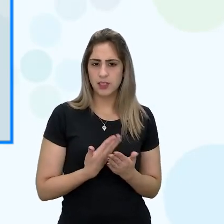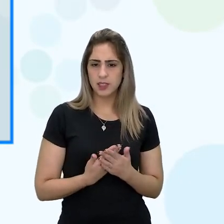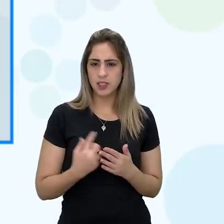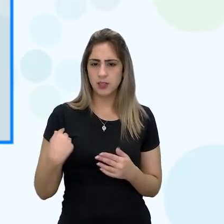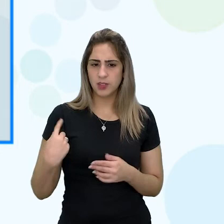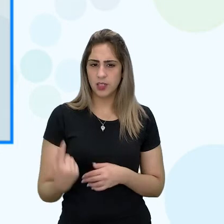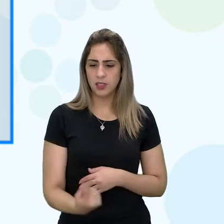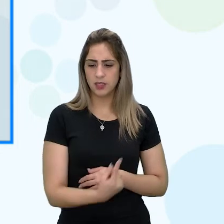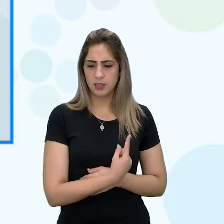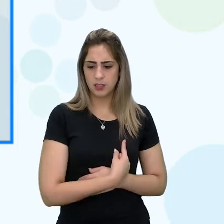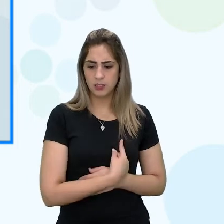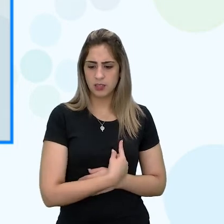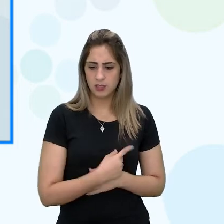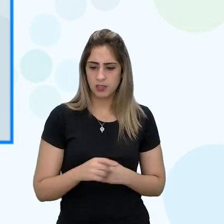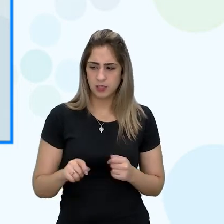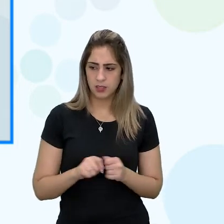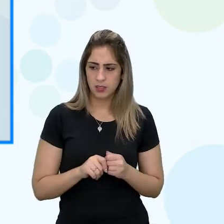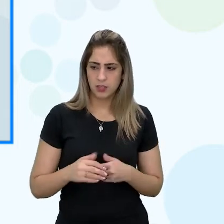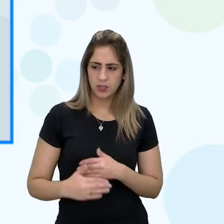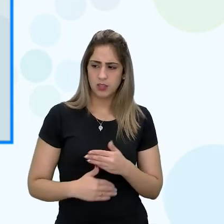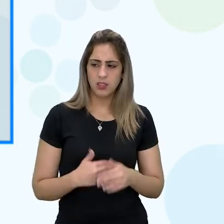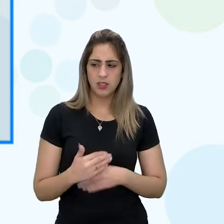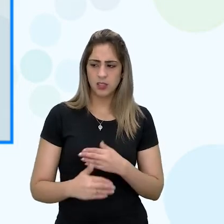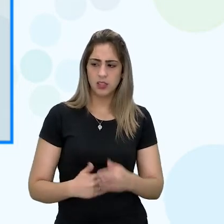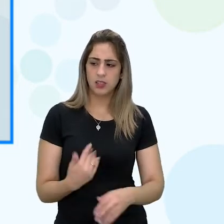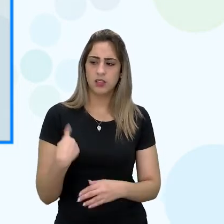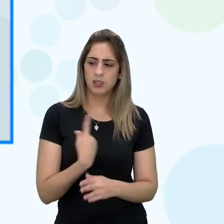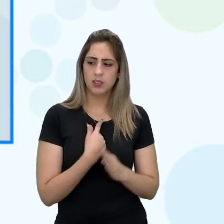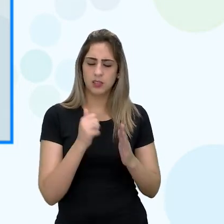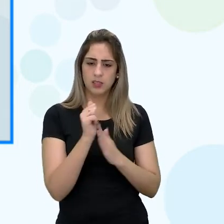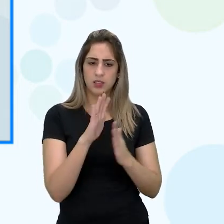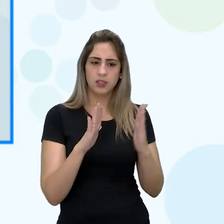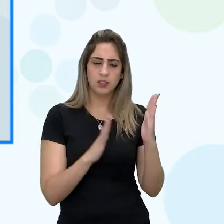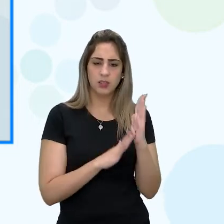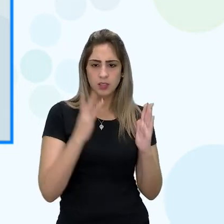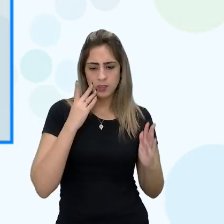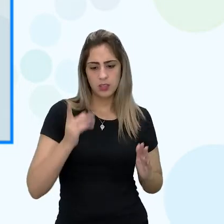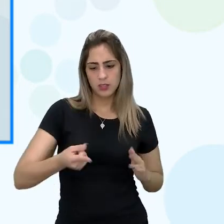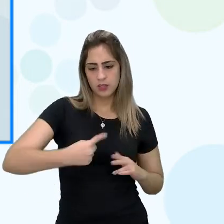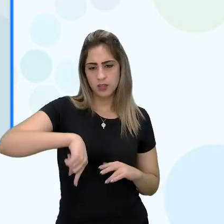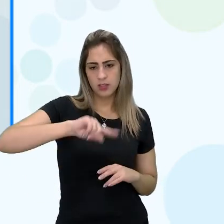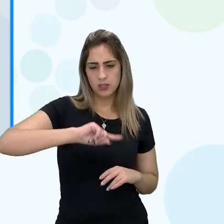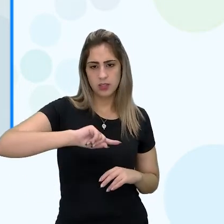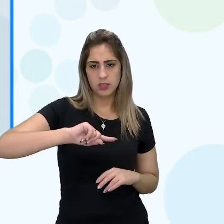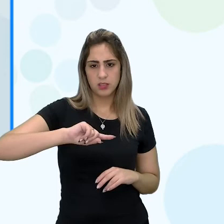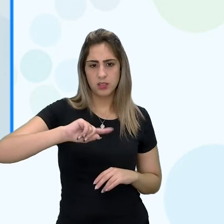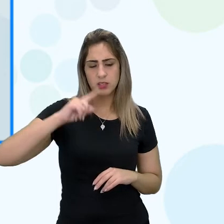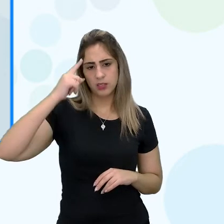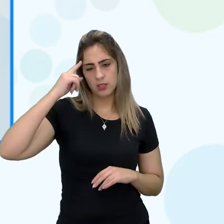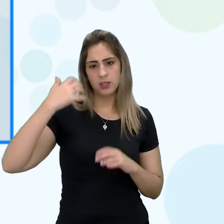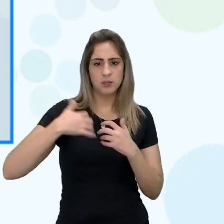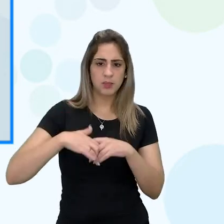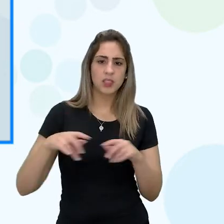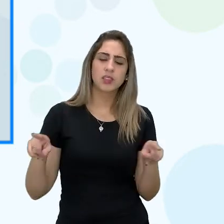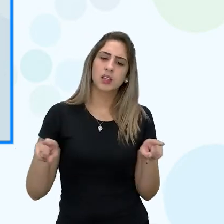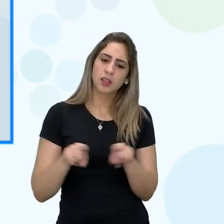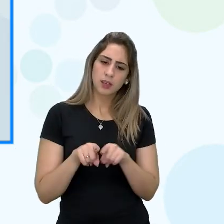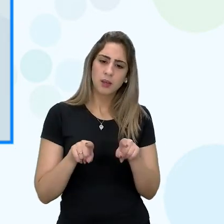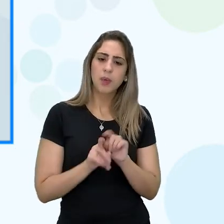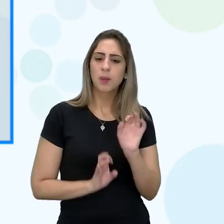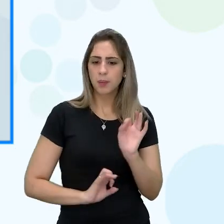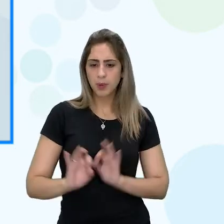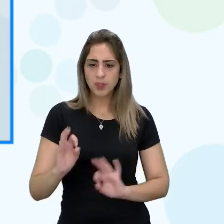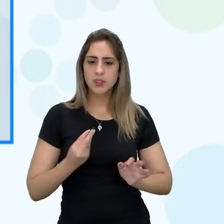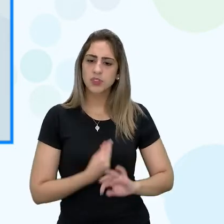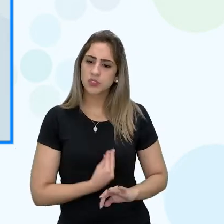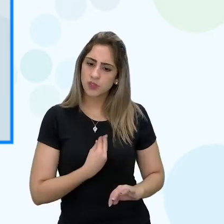as reflexões que a gente fez ao longo, então, da nossa atividade, para que vocês, então, aí, olha, repensem também o projeto